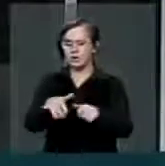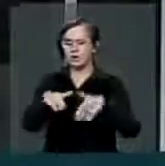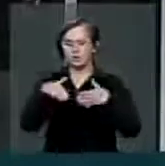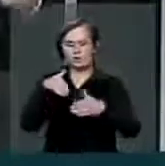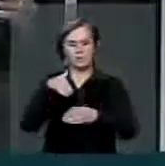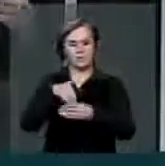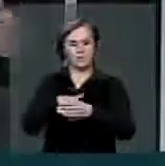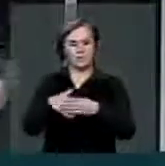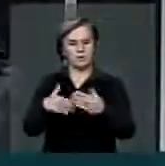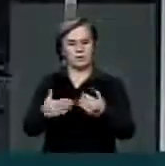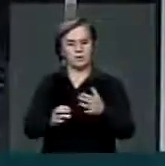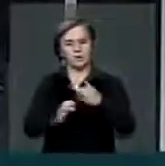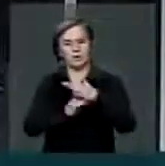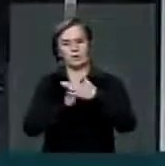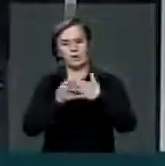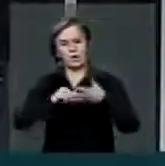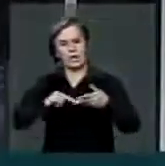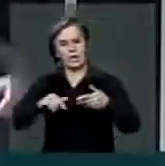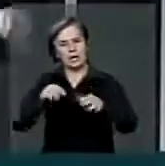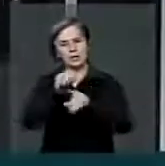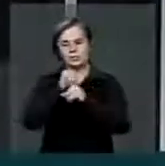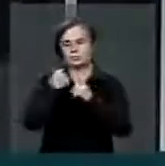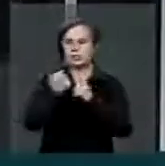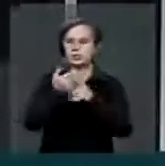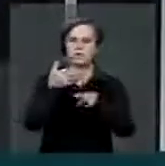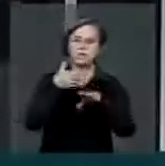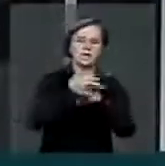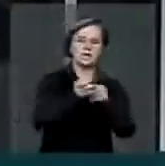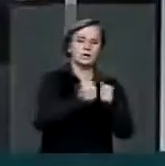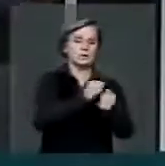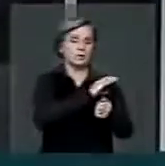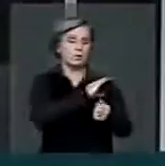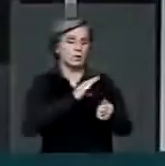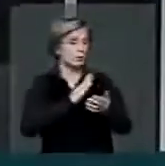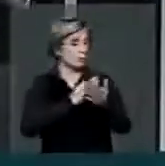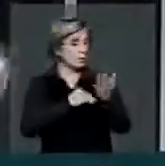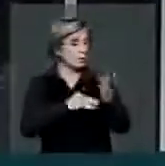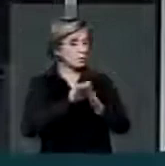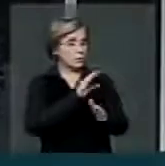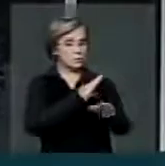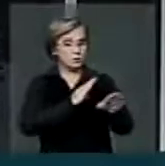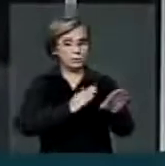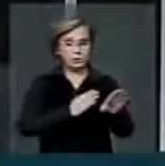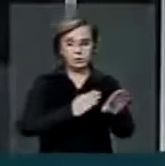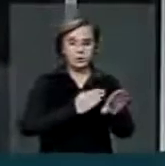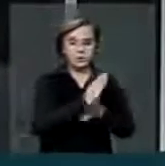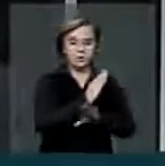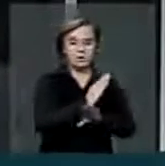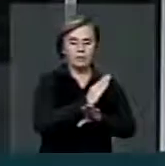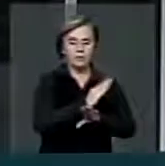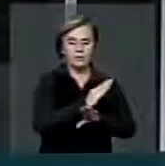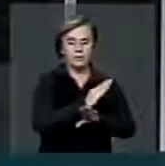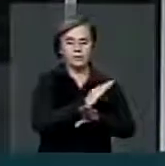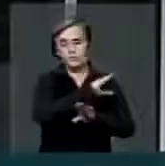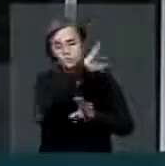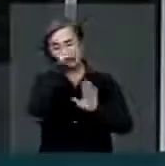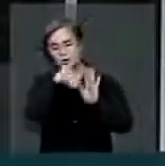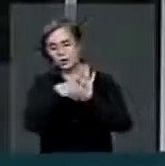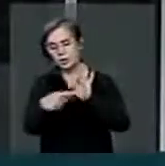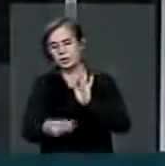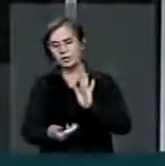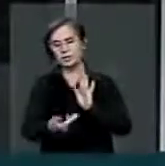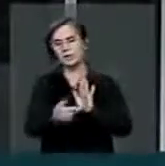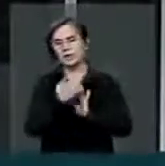parlamentar, as entidades se mobilizam, acompanham nas comissões, ele é aprovado em todas as comissões e ele nunca vai ser votado. Por